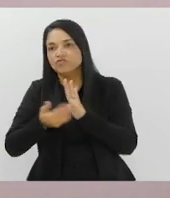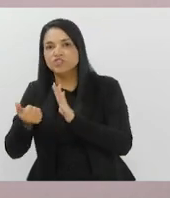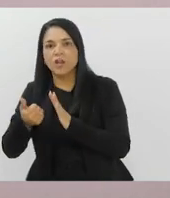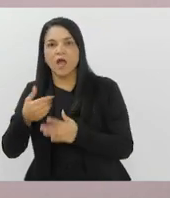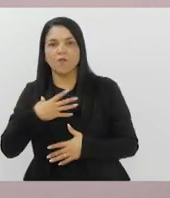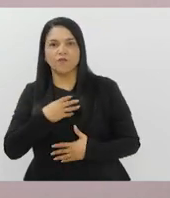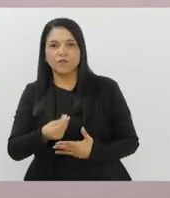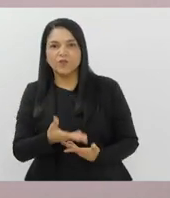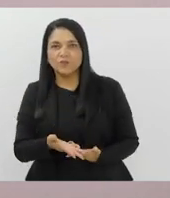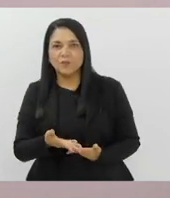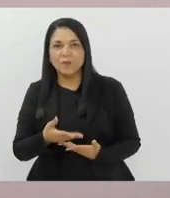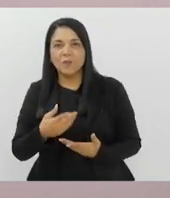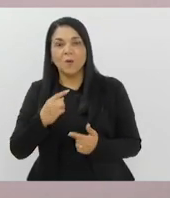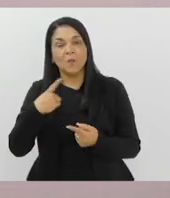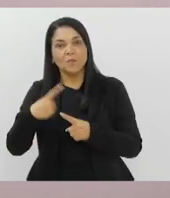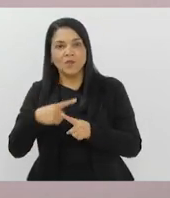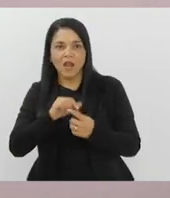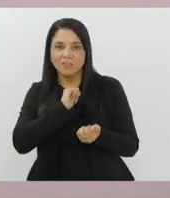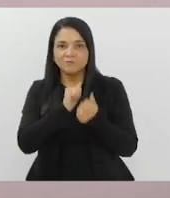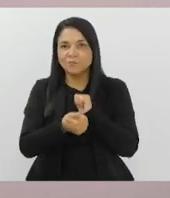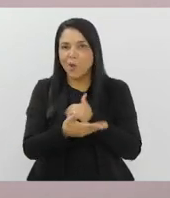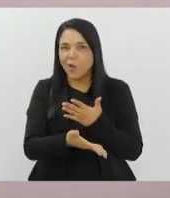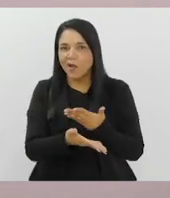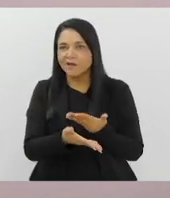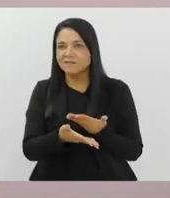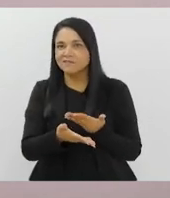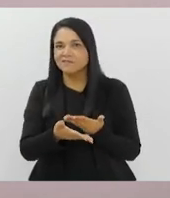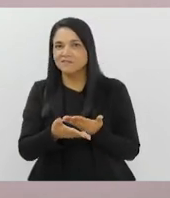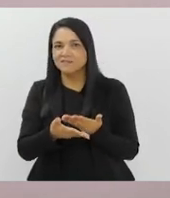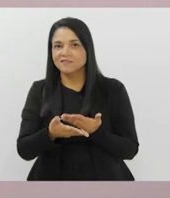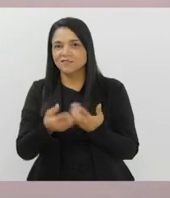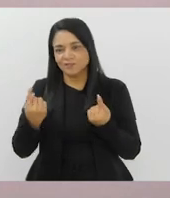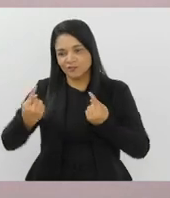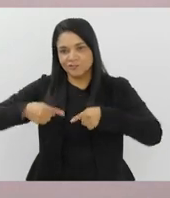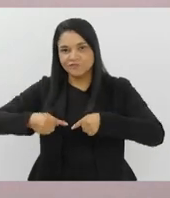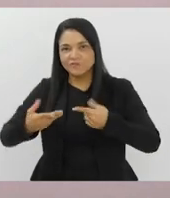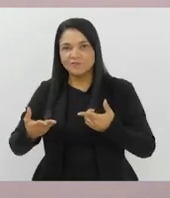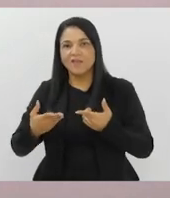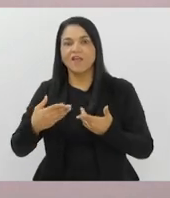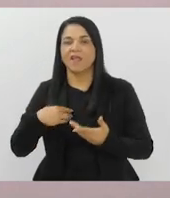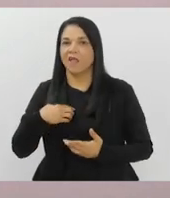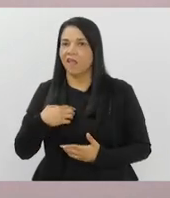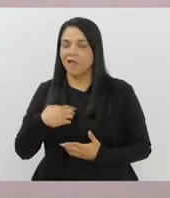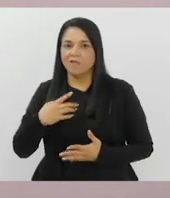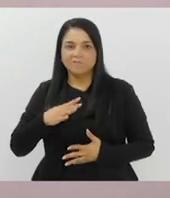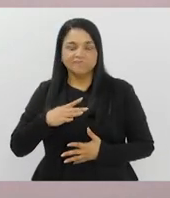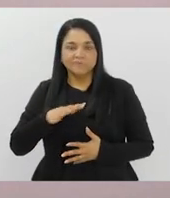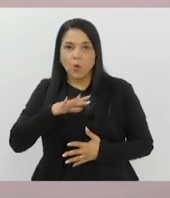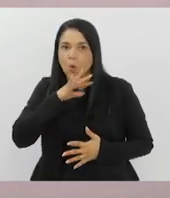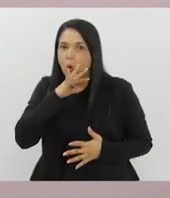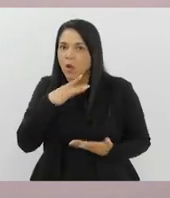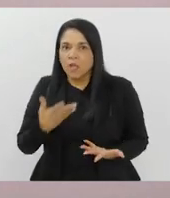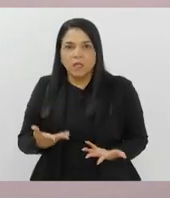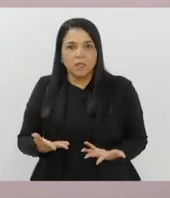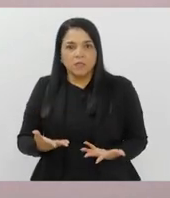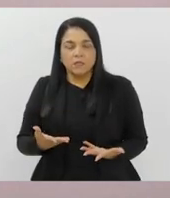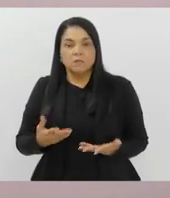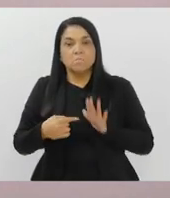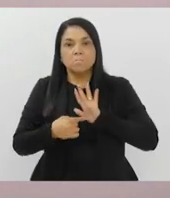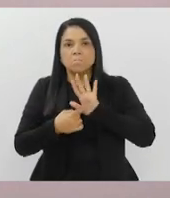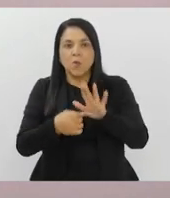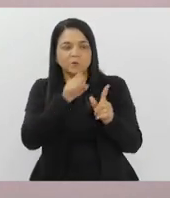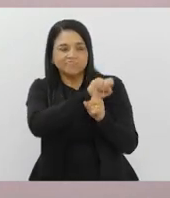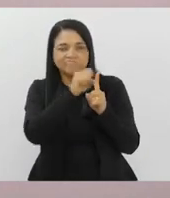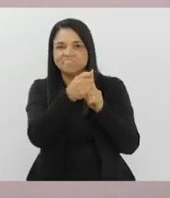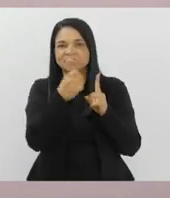esportista. Isso é escandaloso, gente, mas isso também demonstra a sociedade